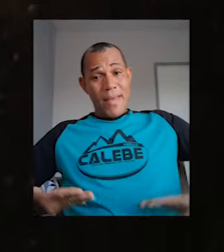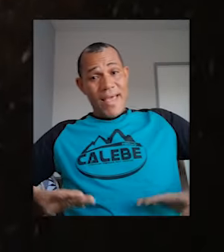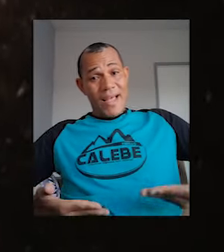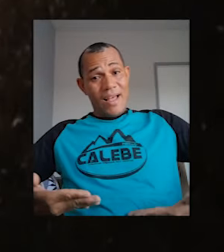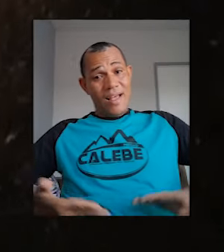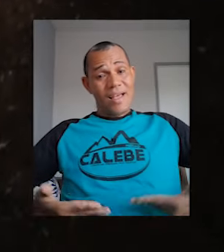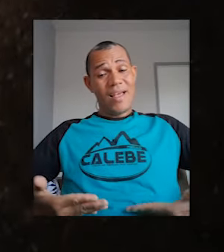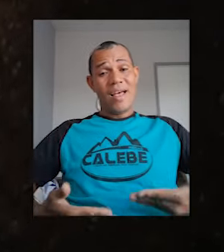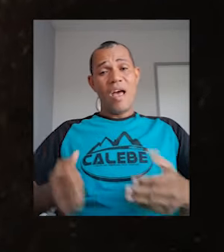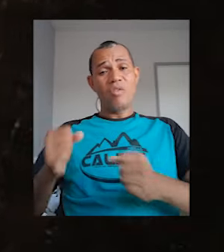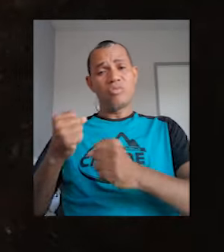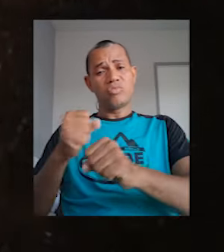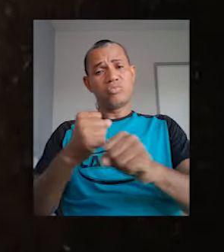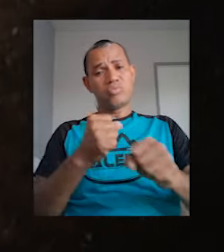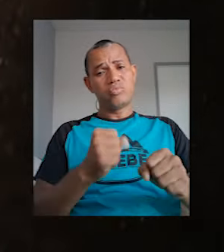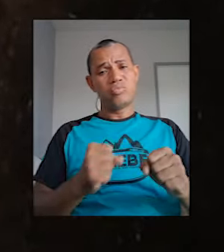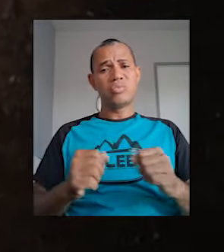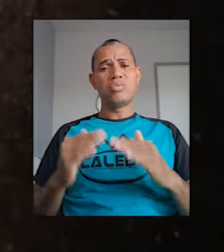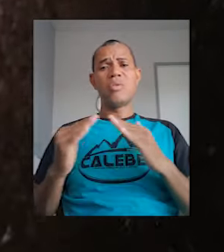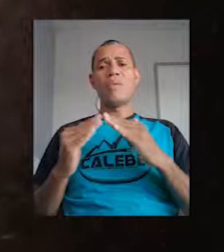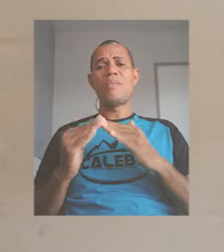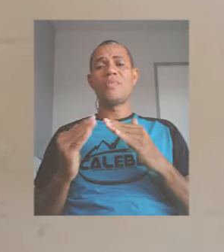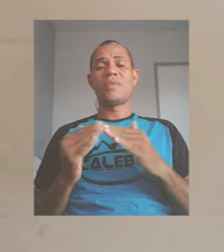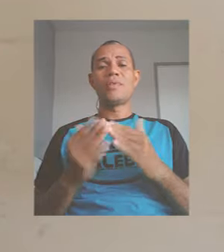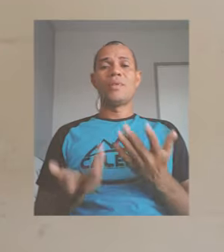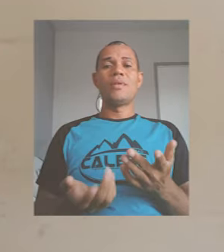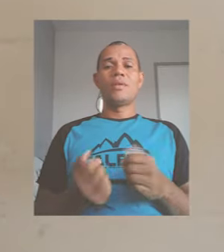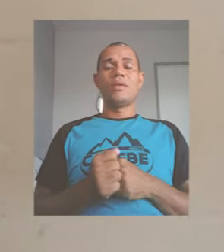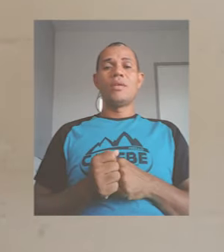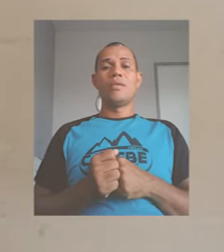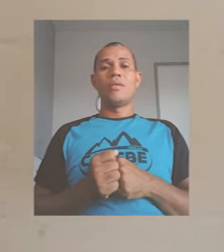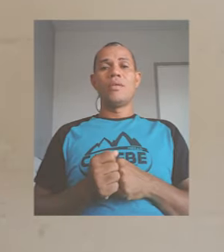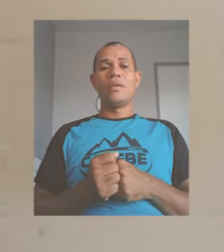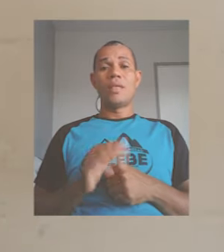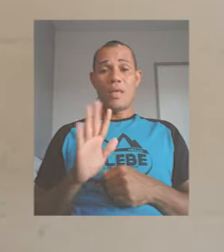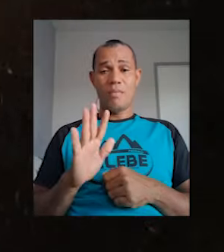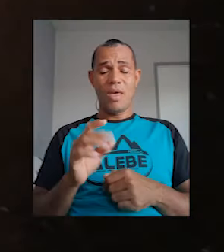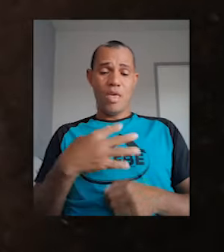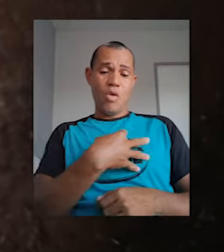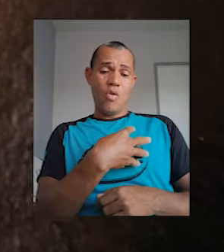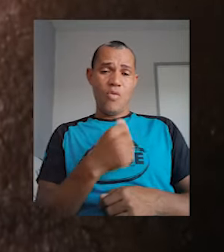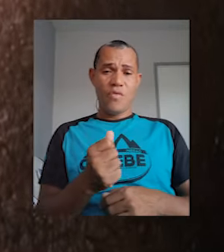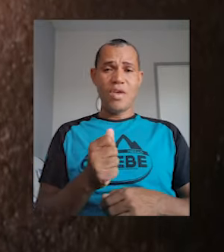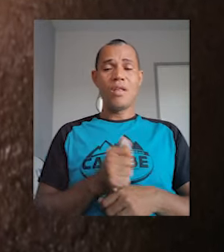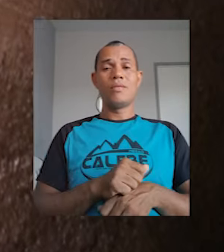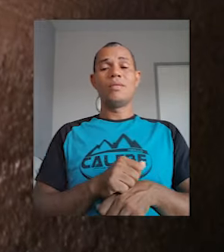colega meu, ele disse: Wesley, não tenha vergonha de falar suas origens.